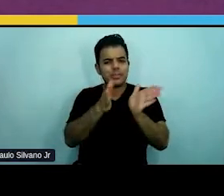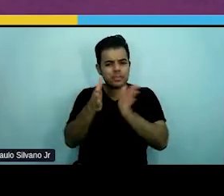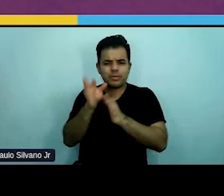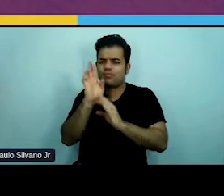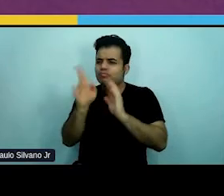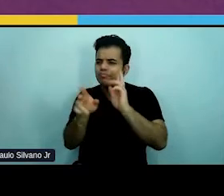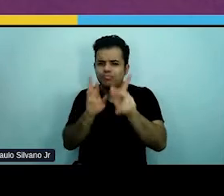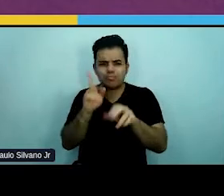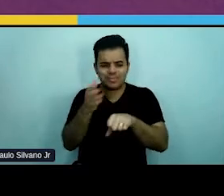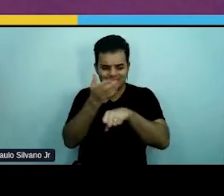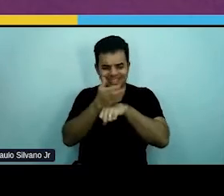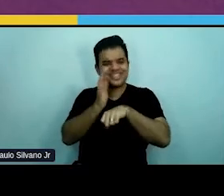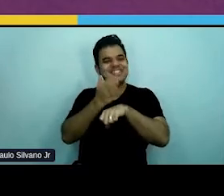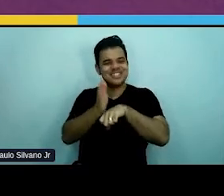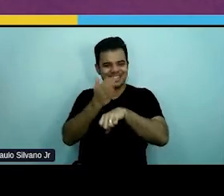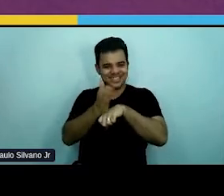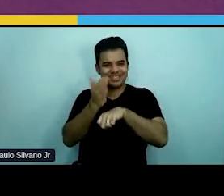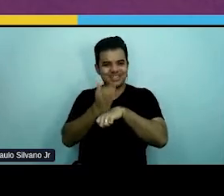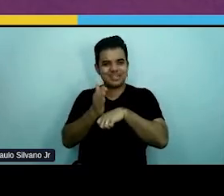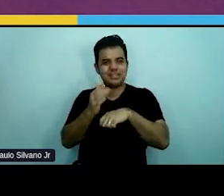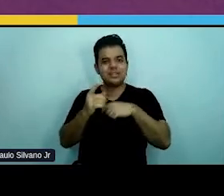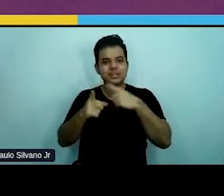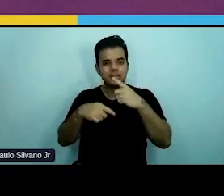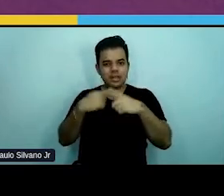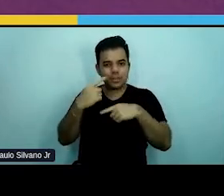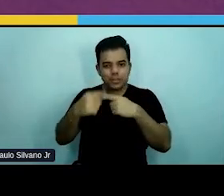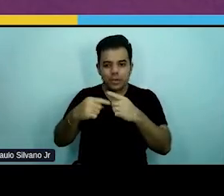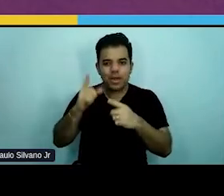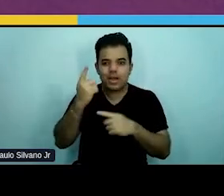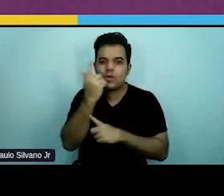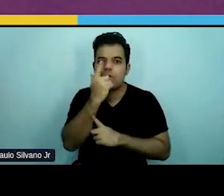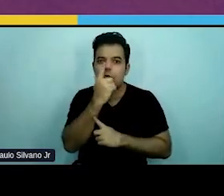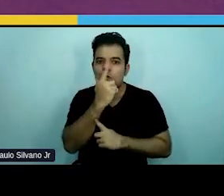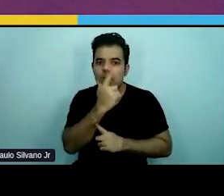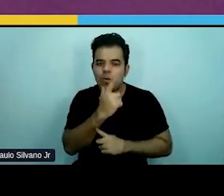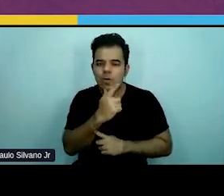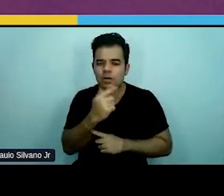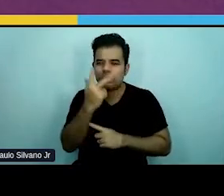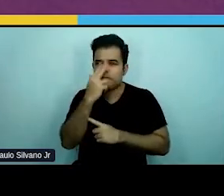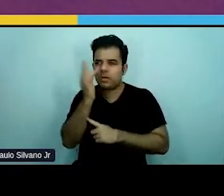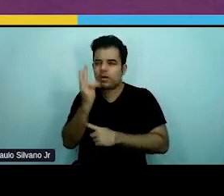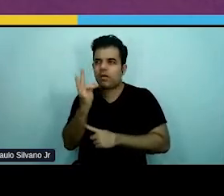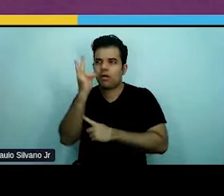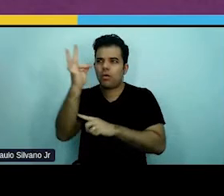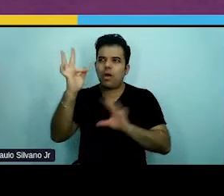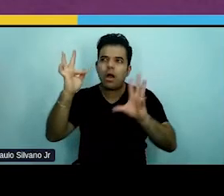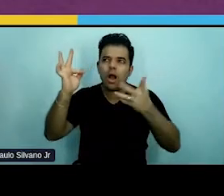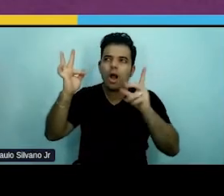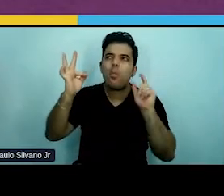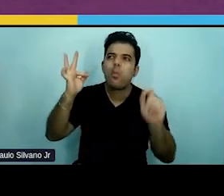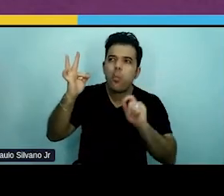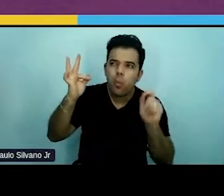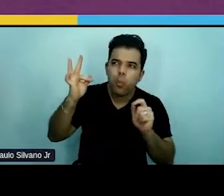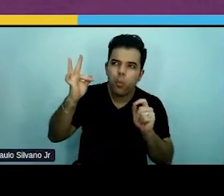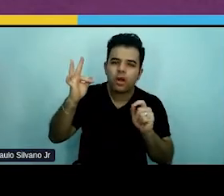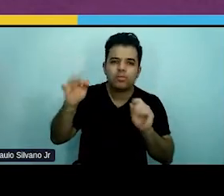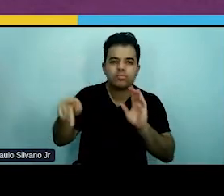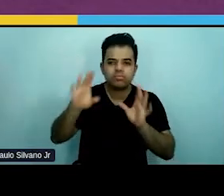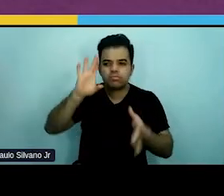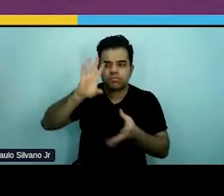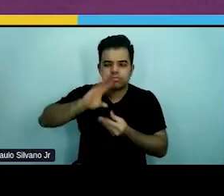de treinamento, né? E aí ela teria aí a capacidade de prever, né, de